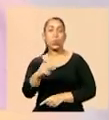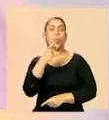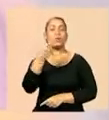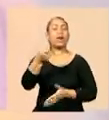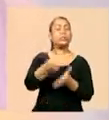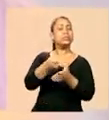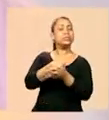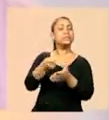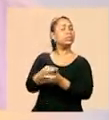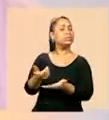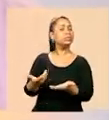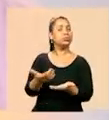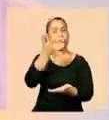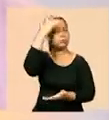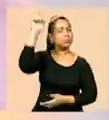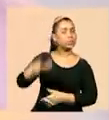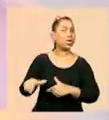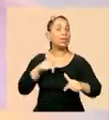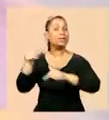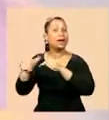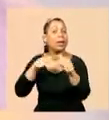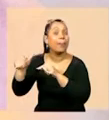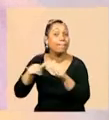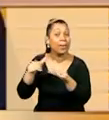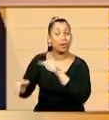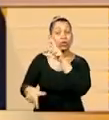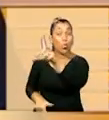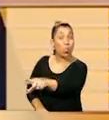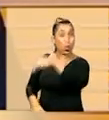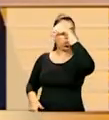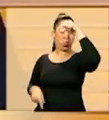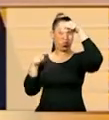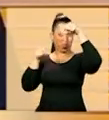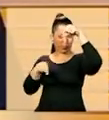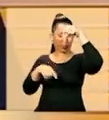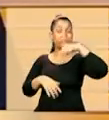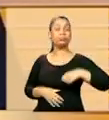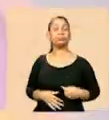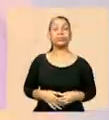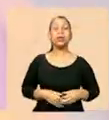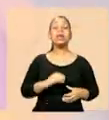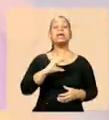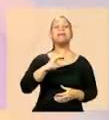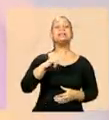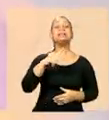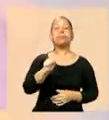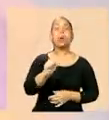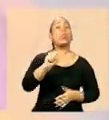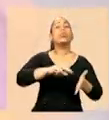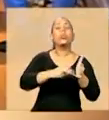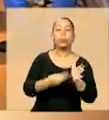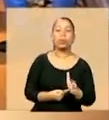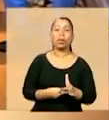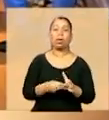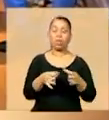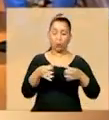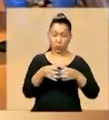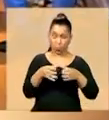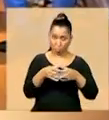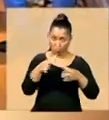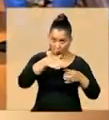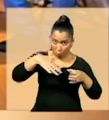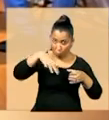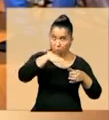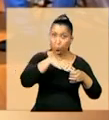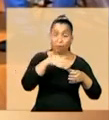de exigência de um trabalhador designado à CIPA. Então, a CIPA é uma comissão de prevenção de acidente, né? É uma